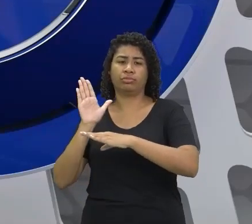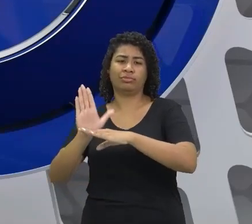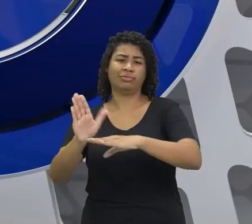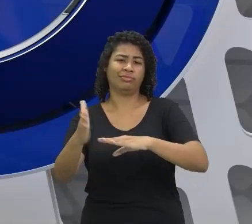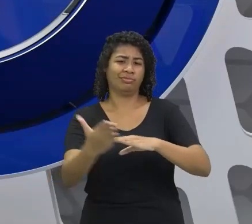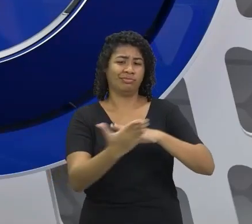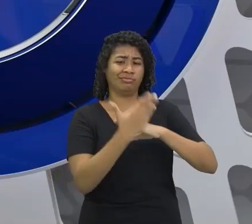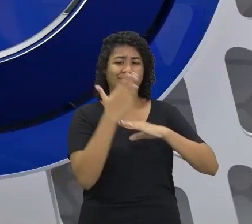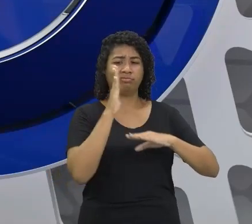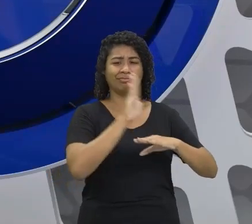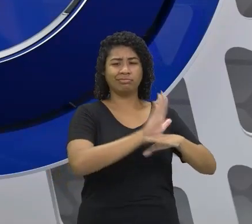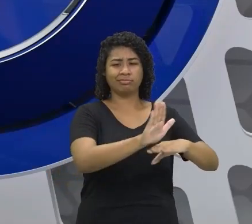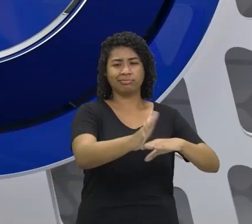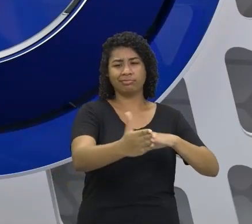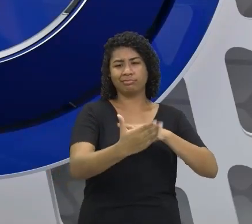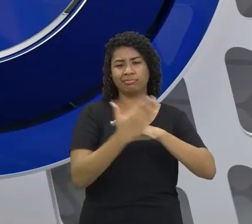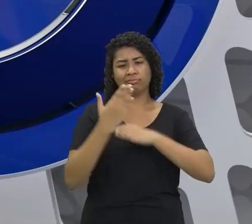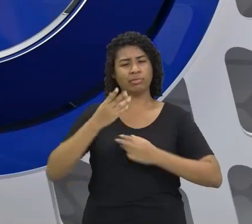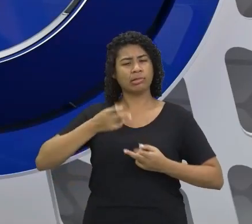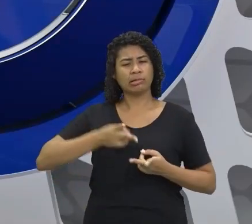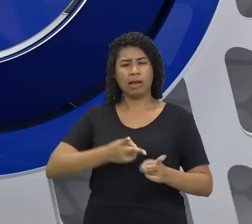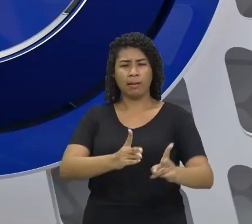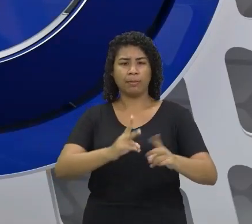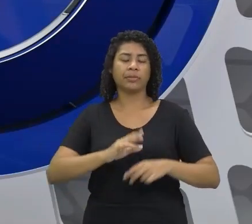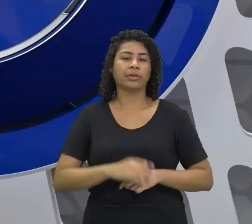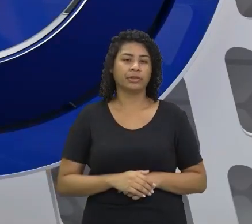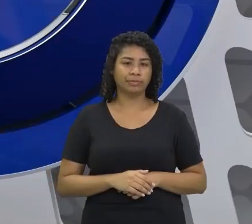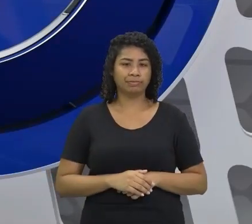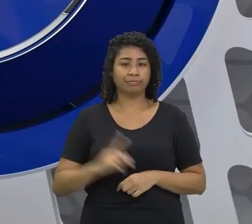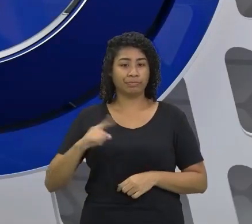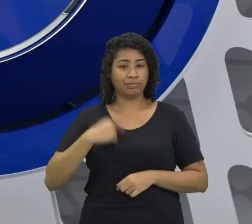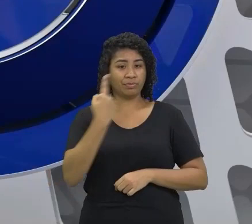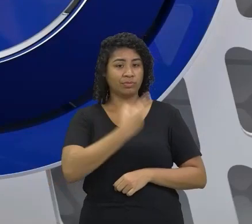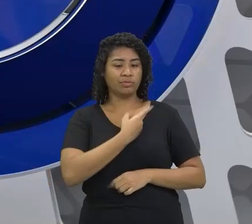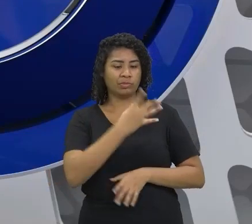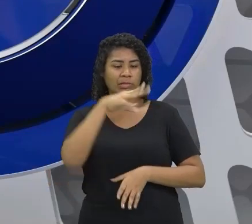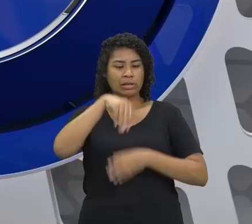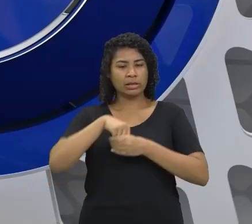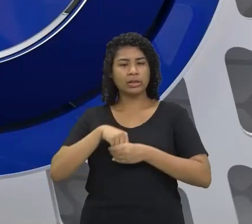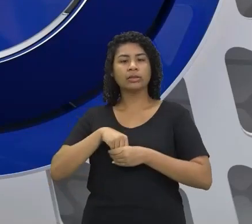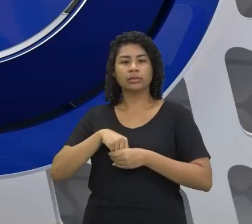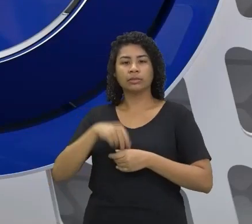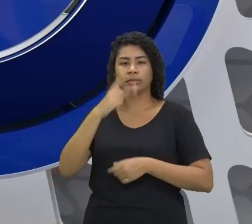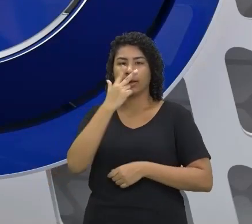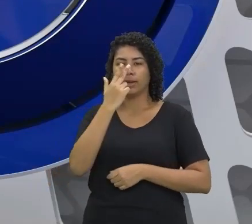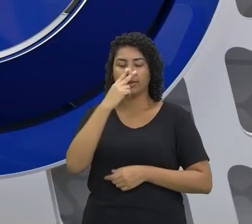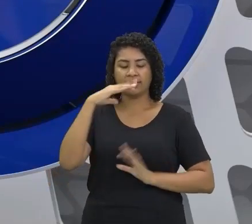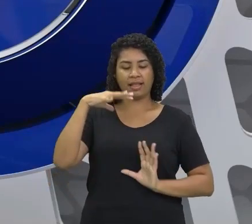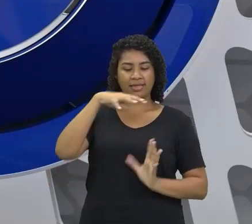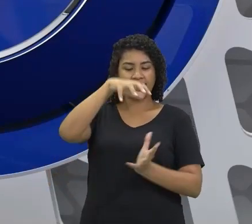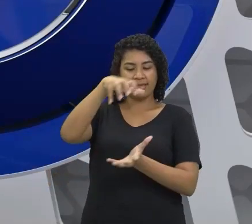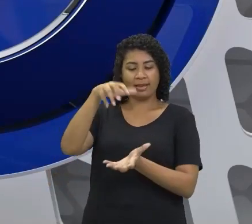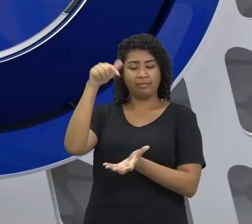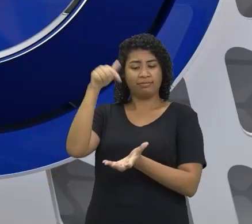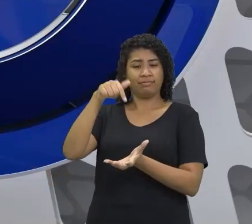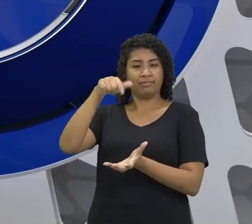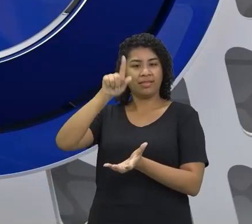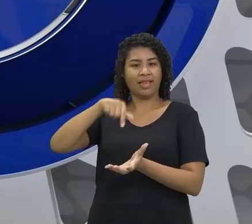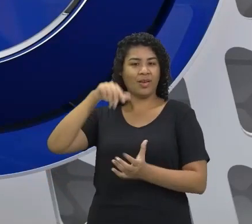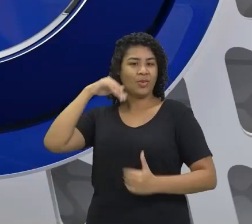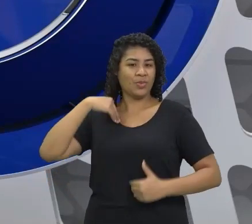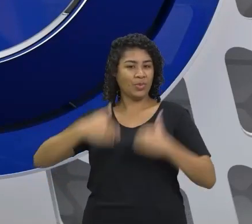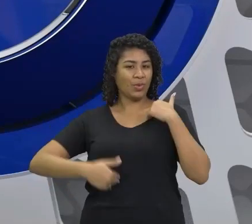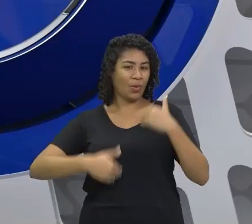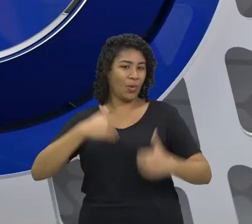dos outros. Somos parte desse grande corpo que é a Terra. Olha que